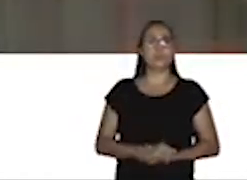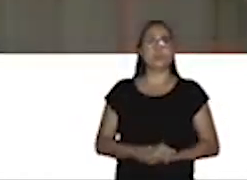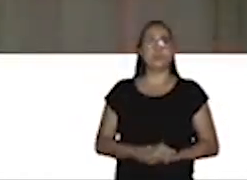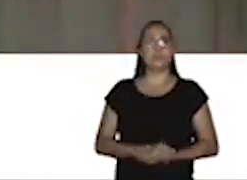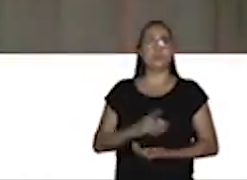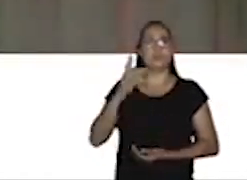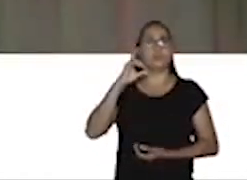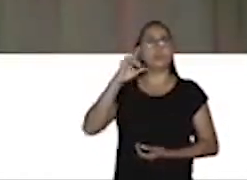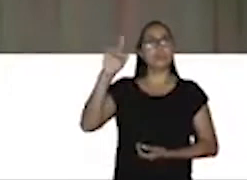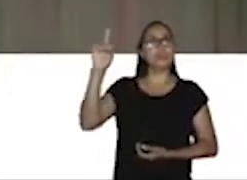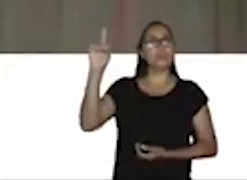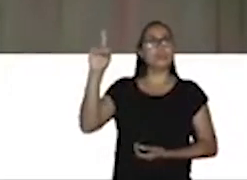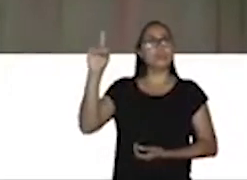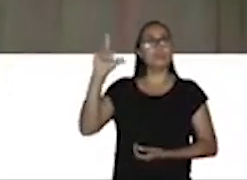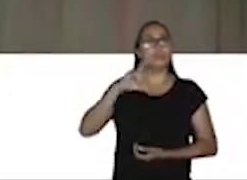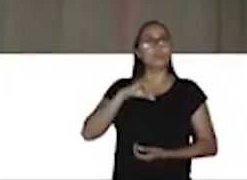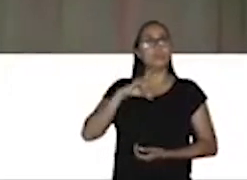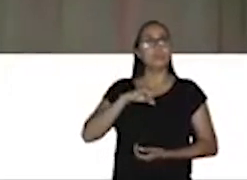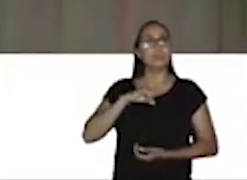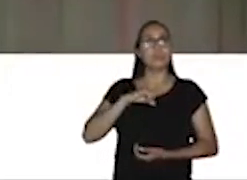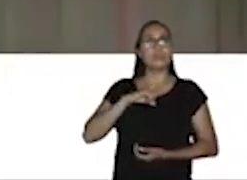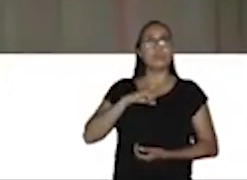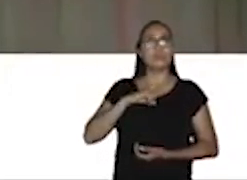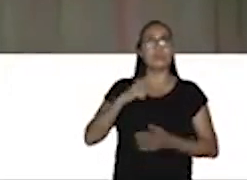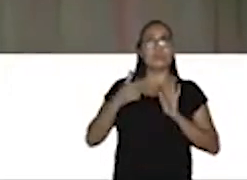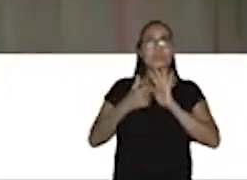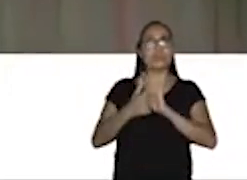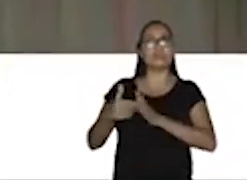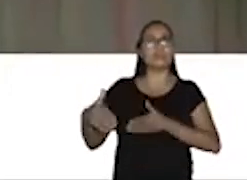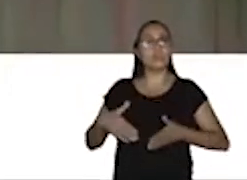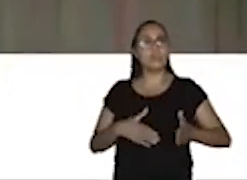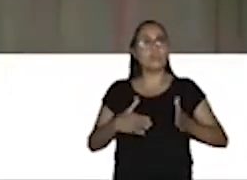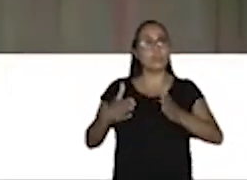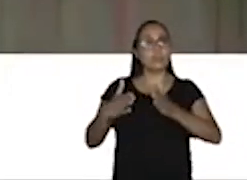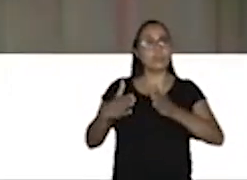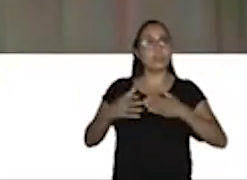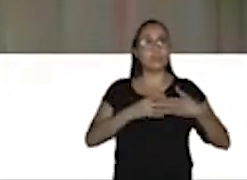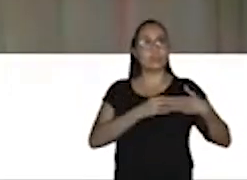Será Deus no luzimento dessas estrelas que me acompanham?